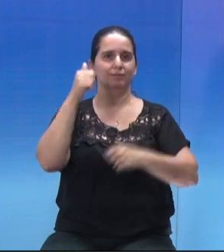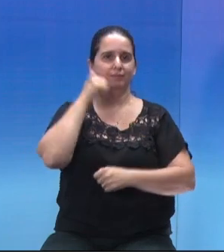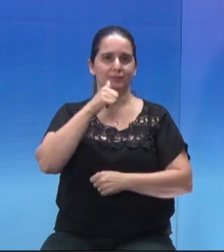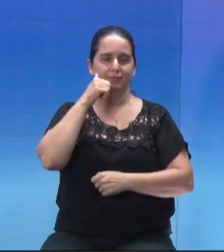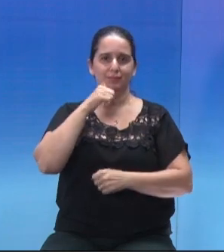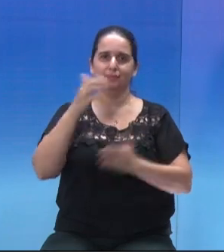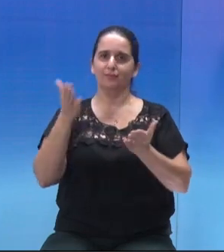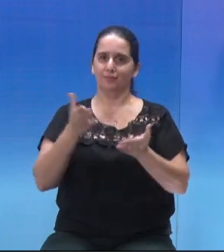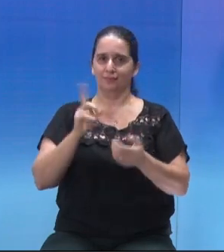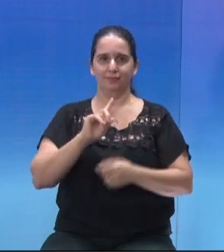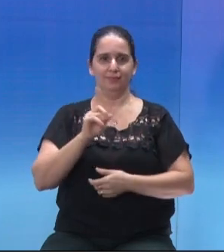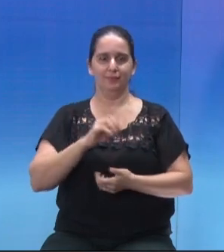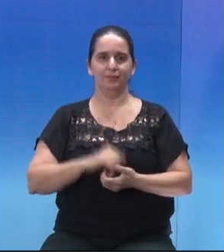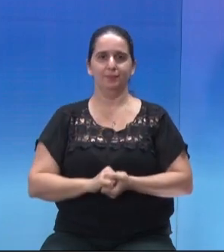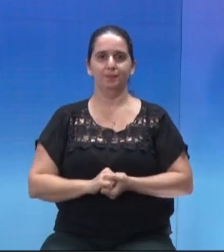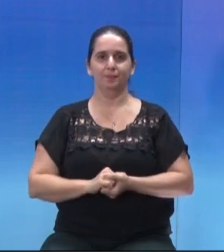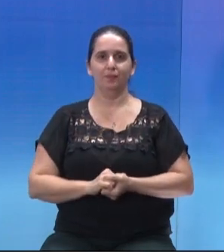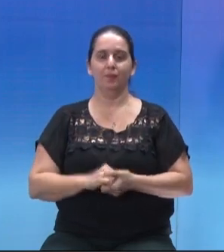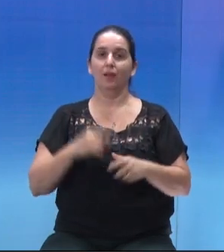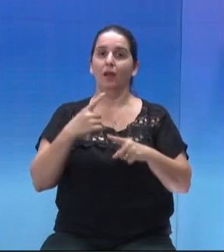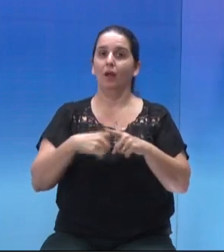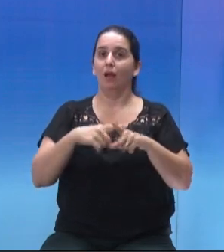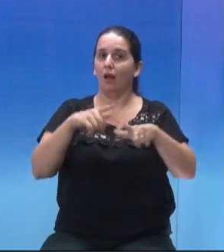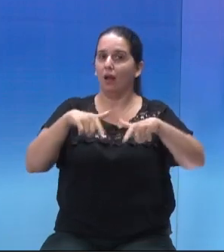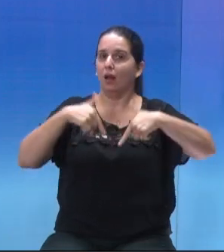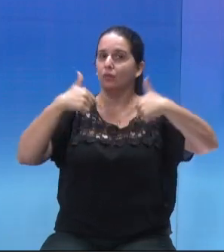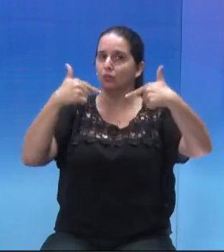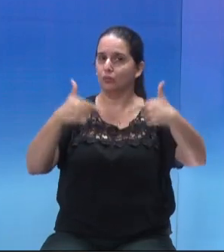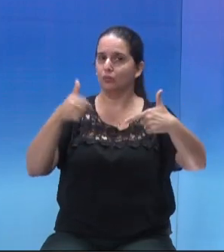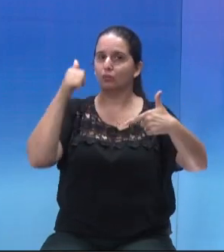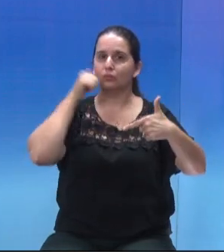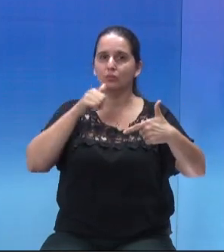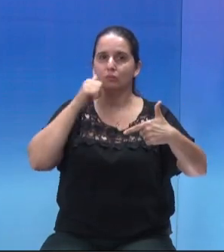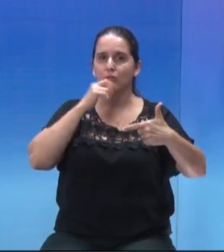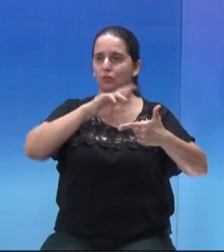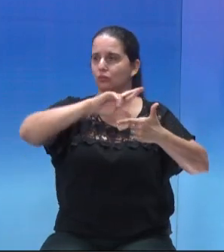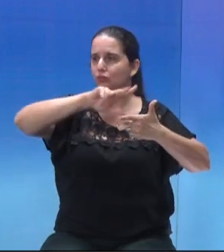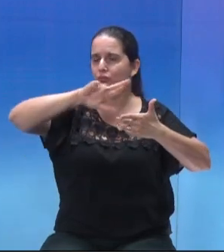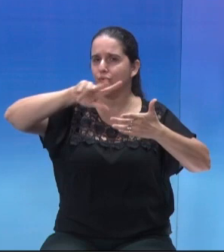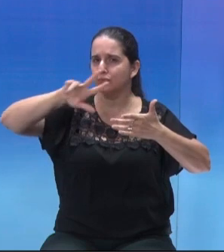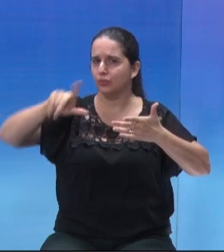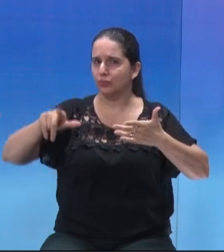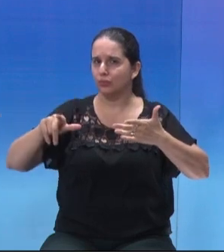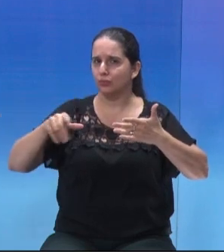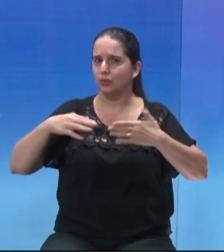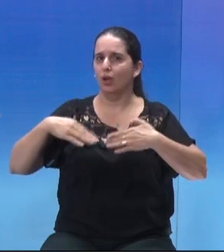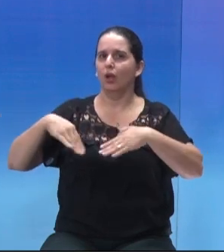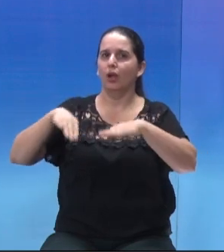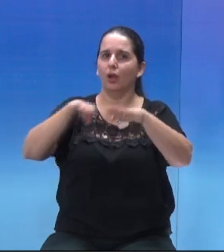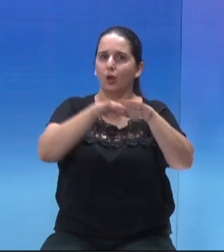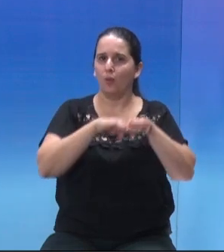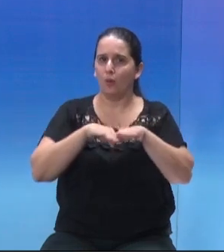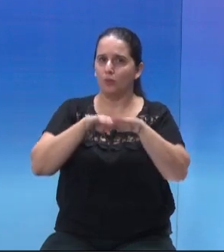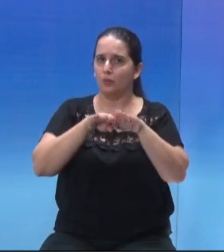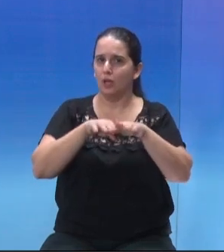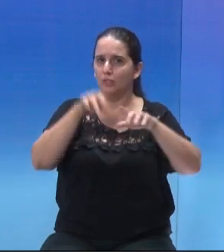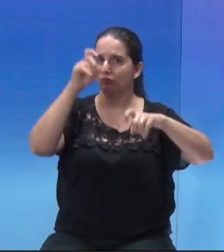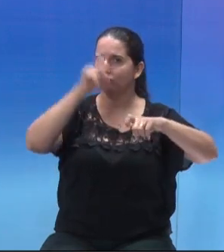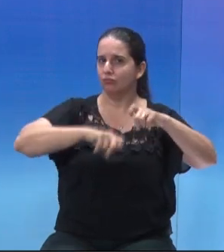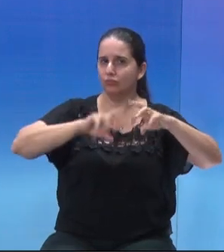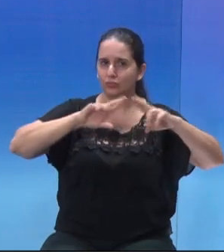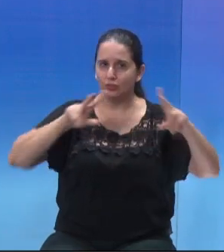lembrar que as mulheres, elas têm lutado por muitas coisas, né? Igualdade de gênero, igualdade